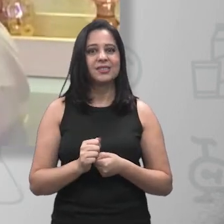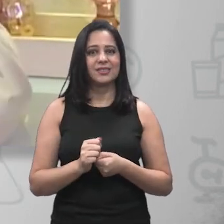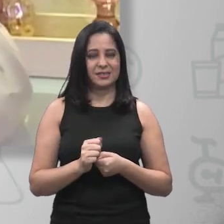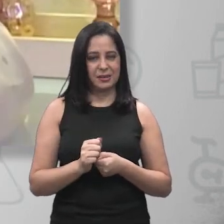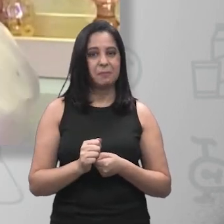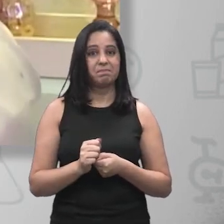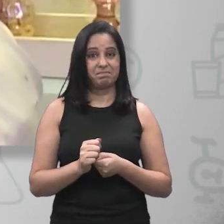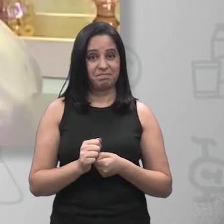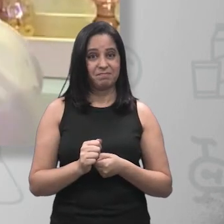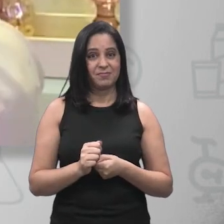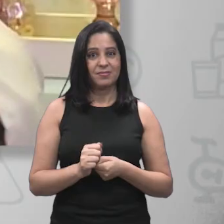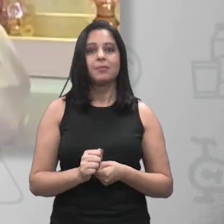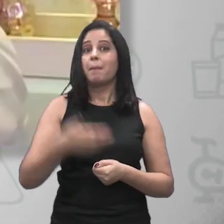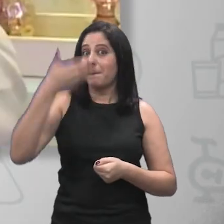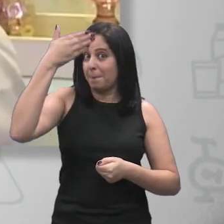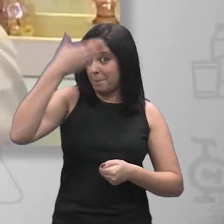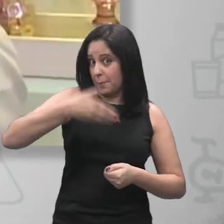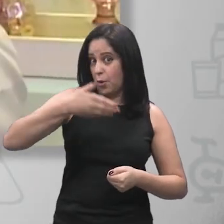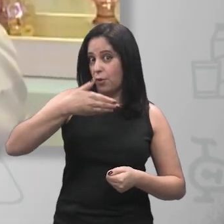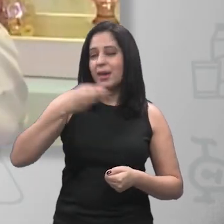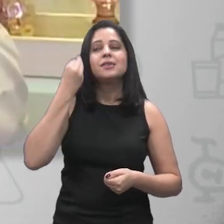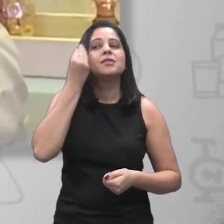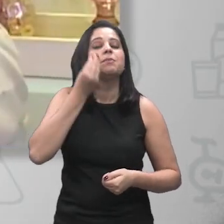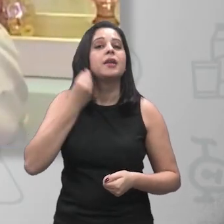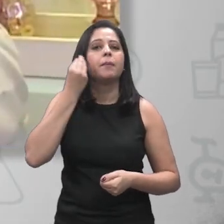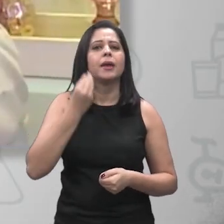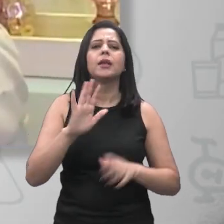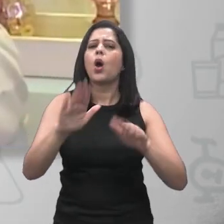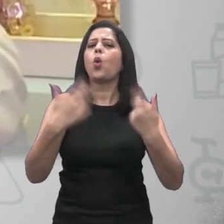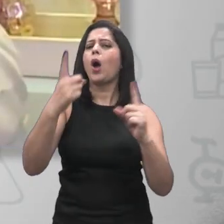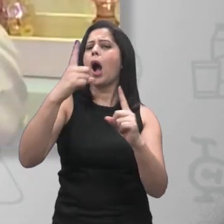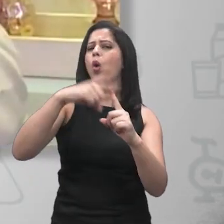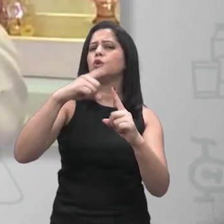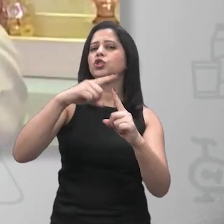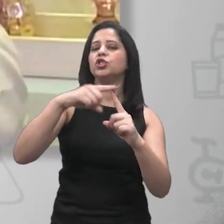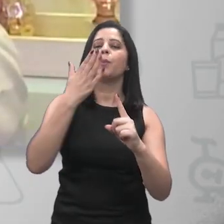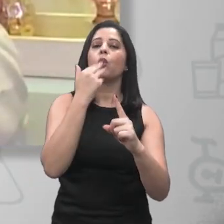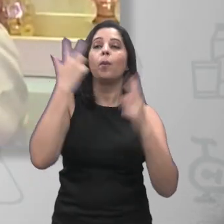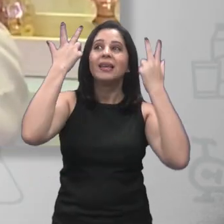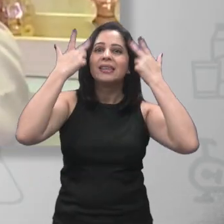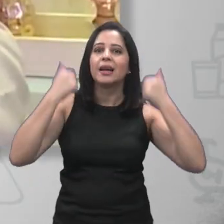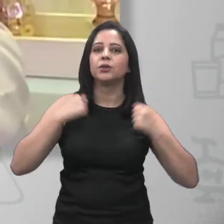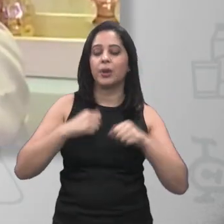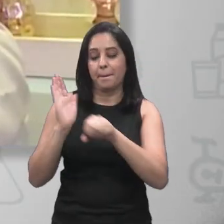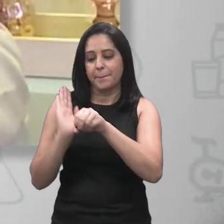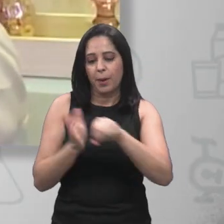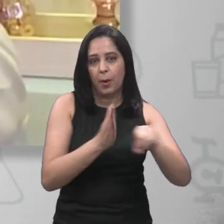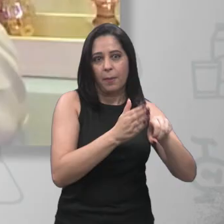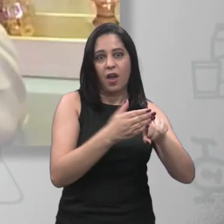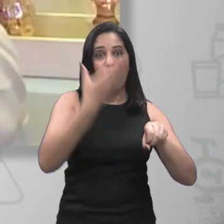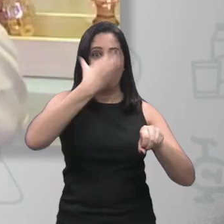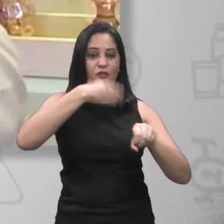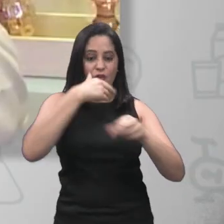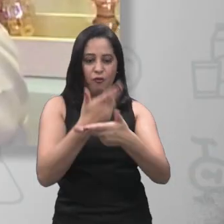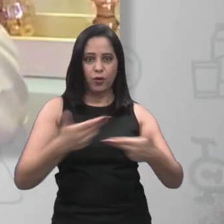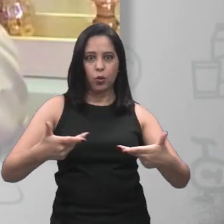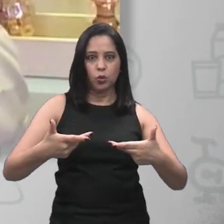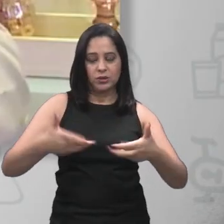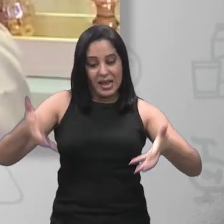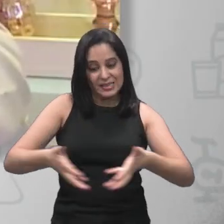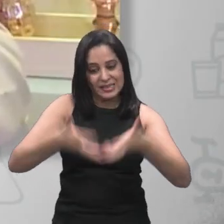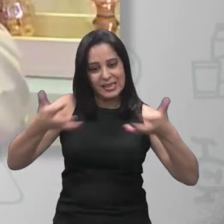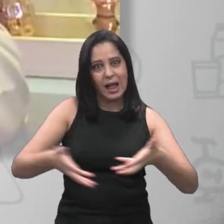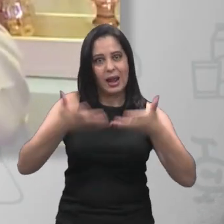colocar essa orientação à prova. E qual tipo da alimentação natural? Legumes, frutas,